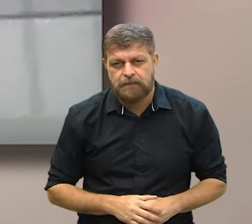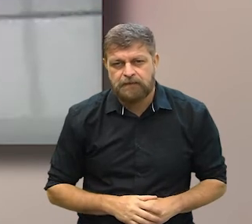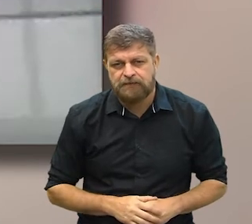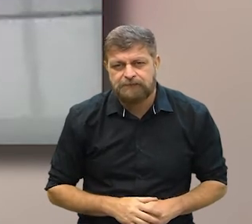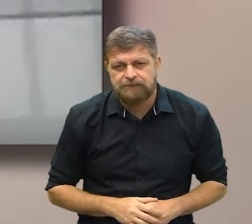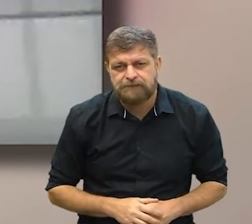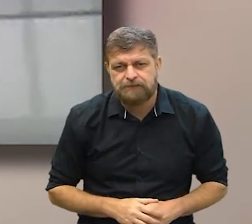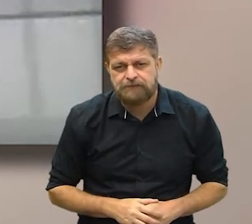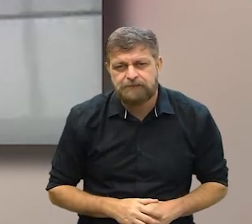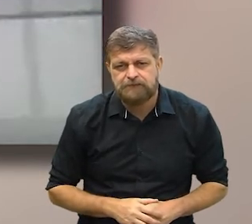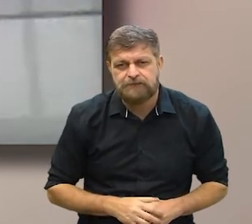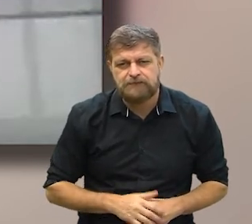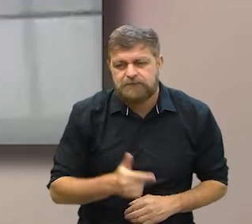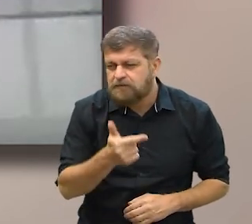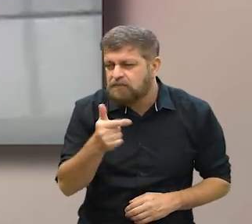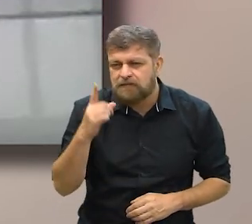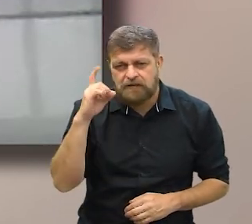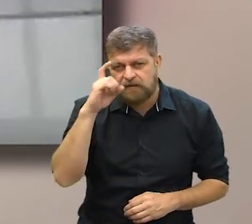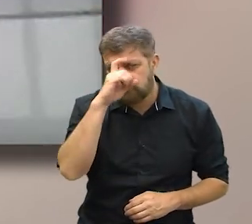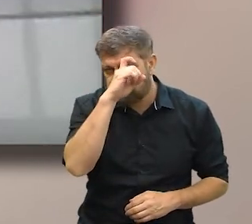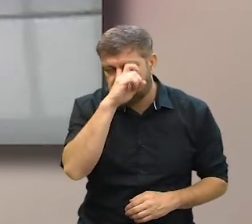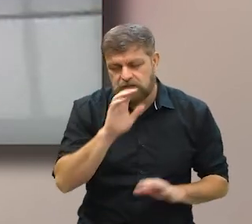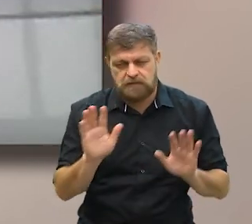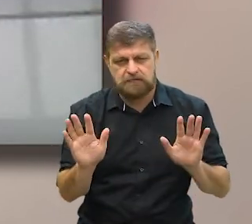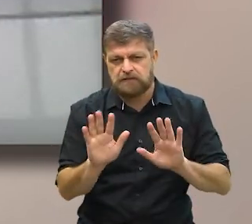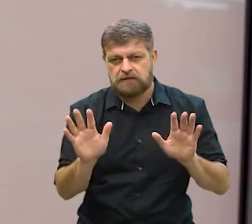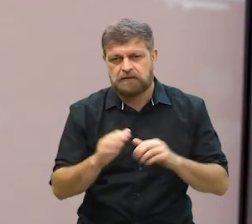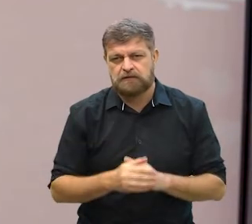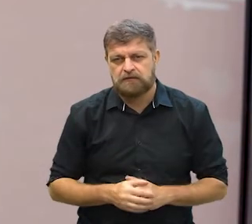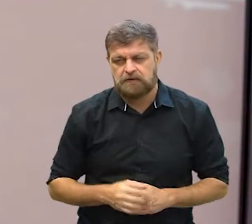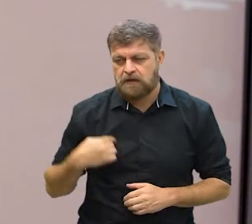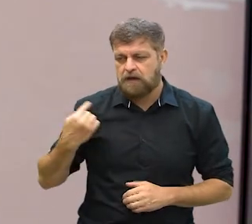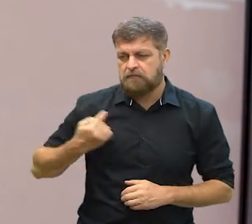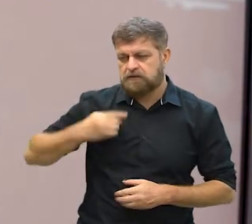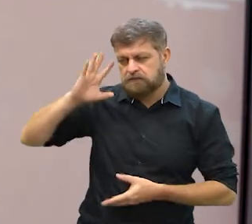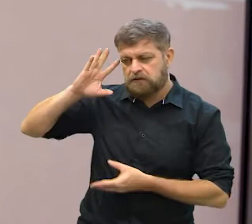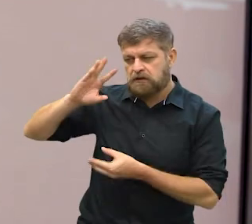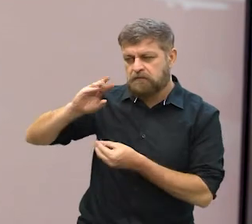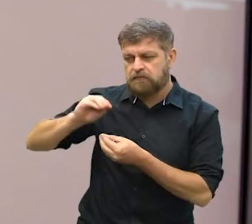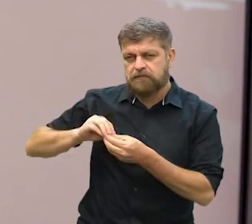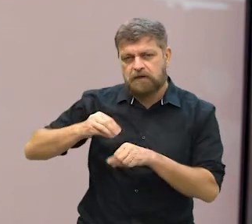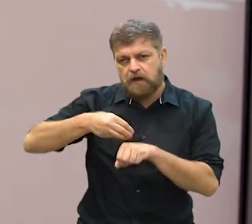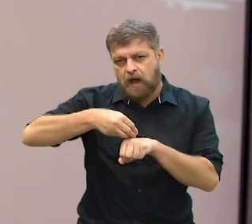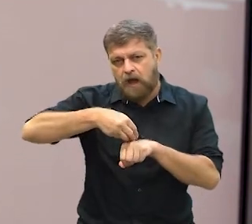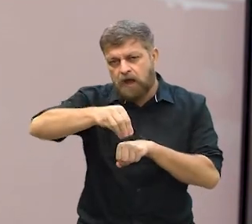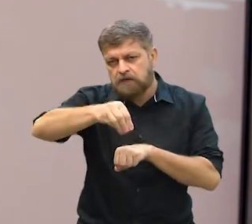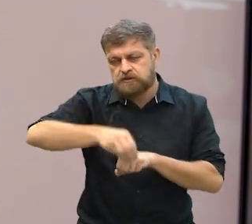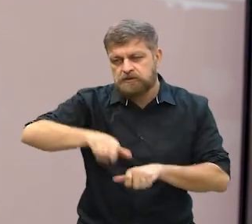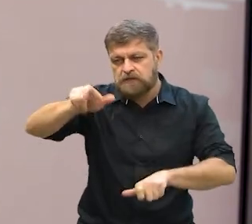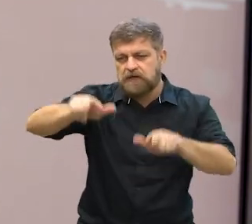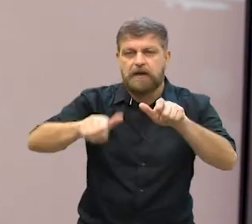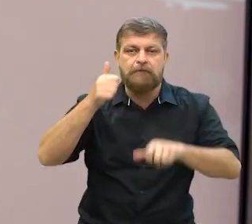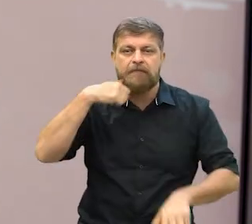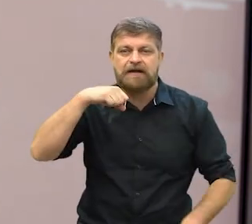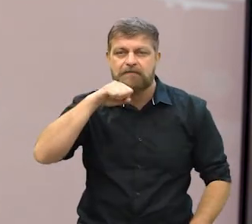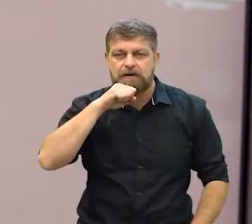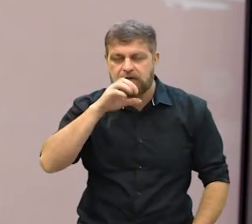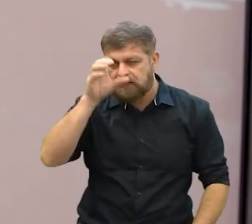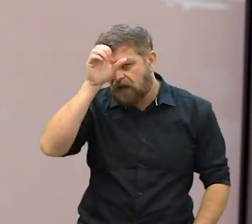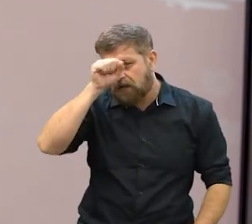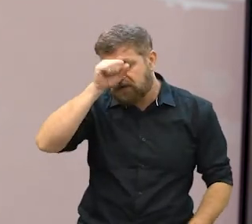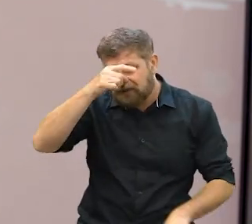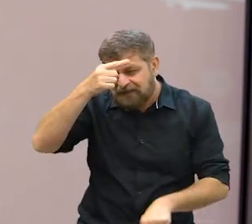eu não vejo, assim, não tenho grande dificuldade com isso, não. Tânia, para a gente encerrar, qual o recado que você deixa para as